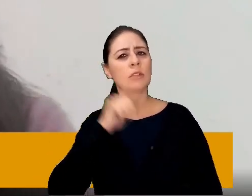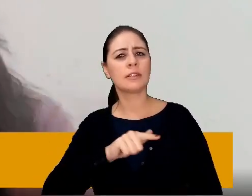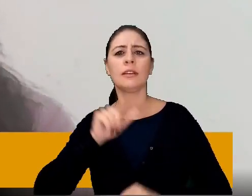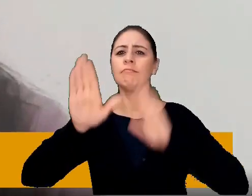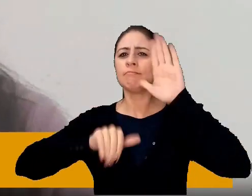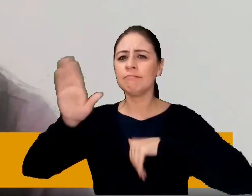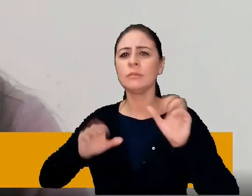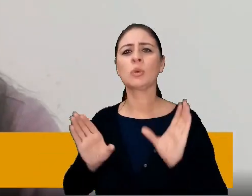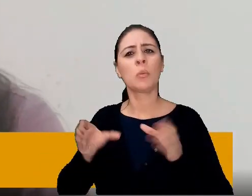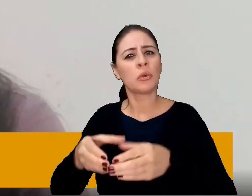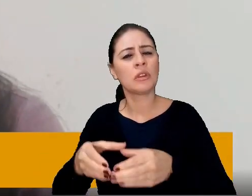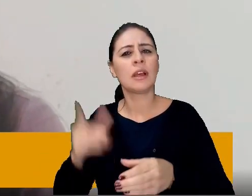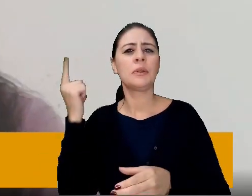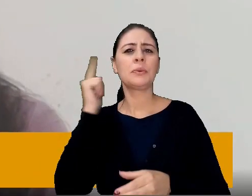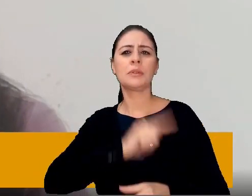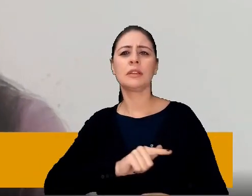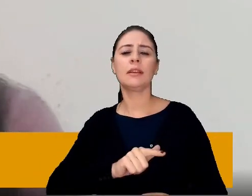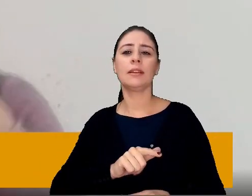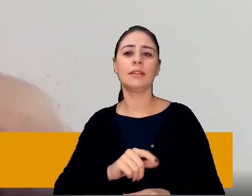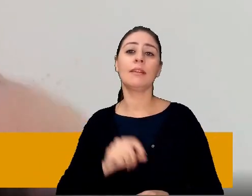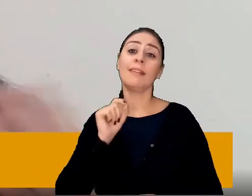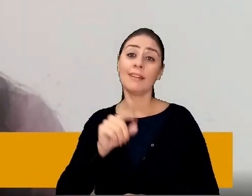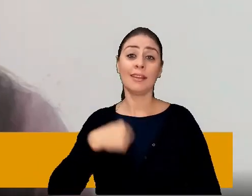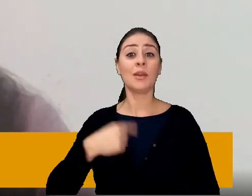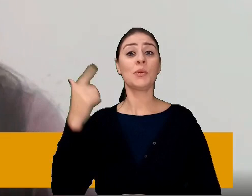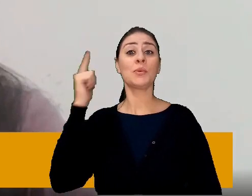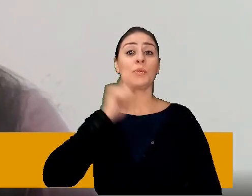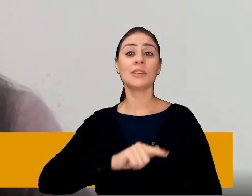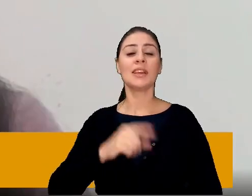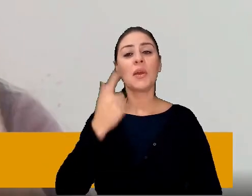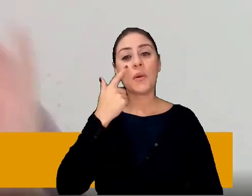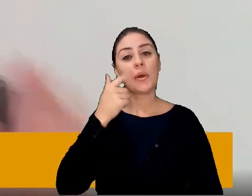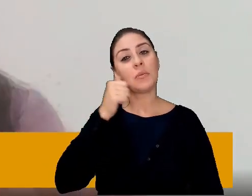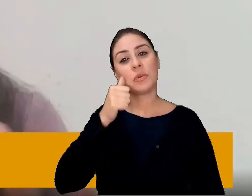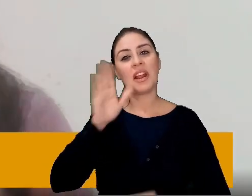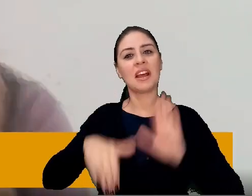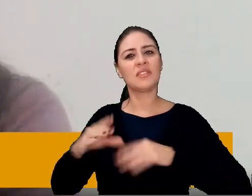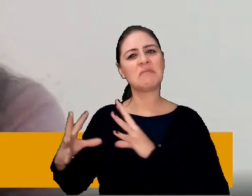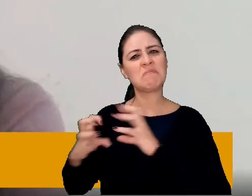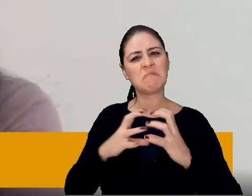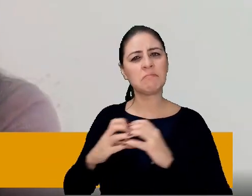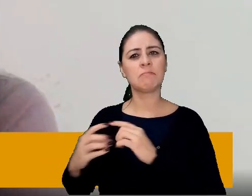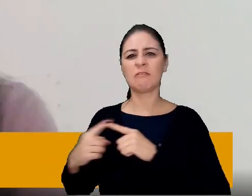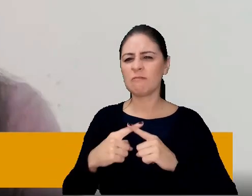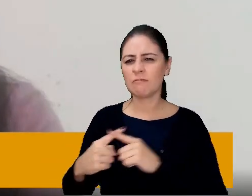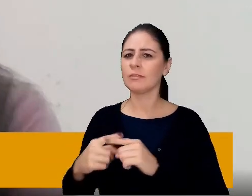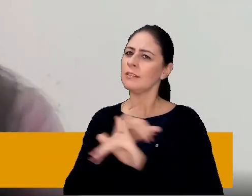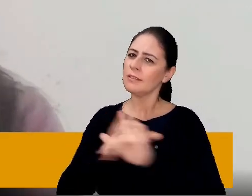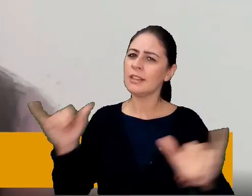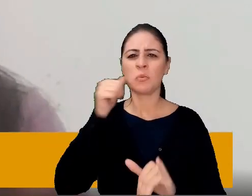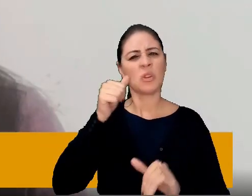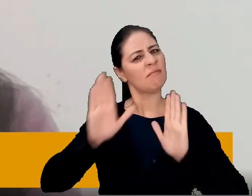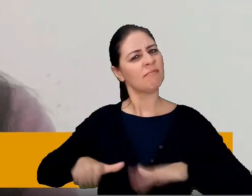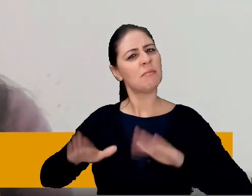aqueles computadores, né? A gente reuniu a comunidade, a gente conseguiu, foi o que eu tinha conseguido. Olha, mulheres, às